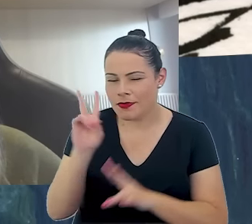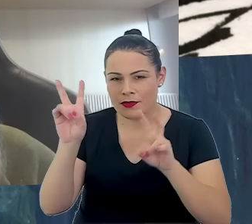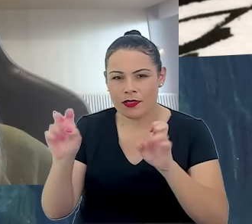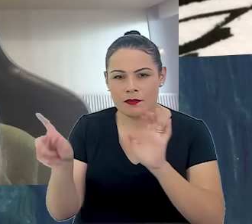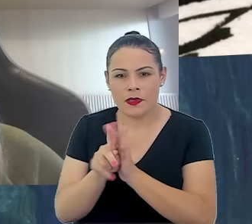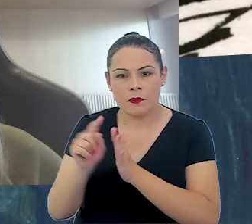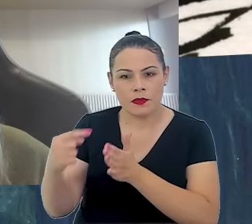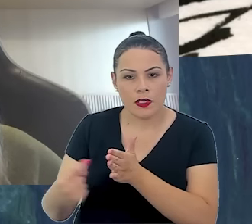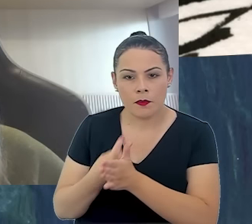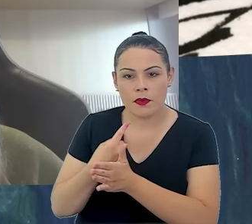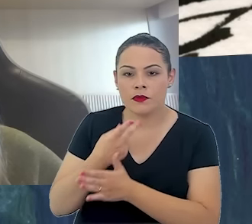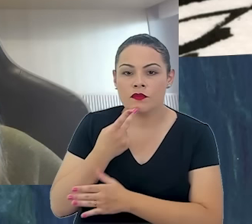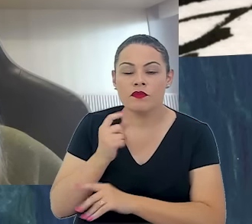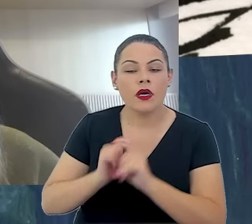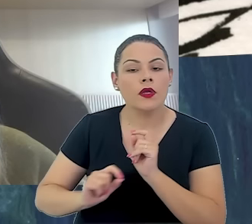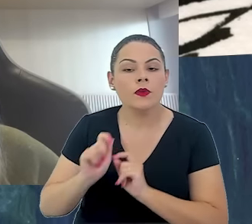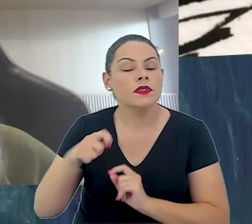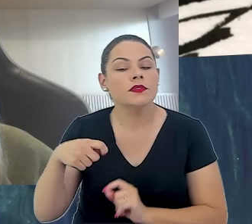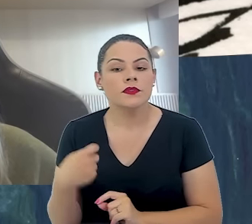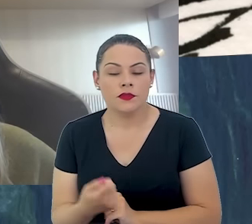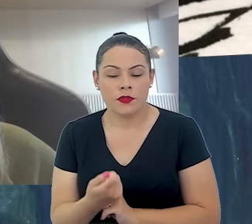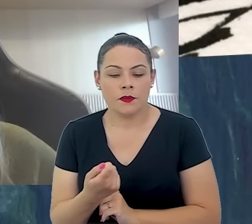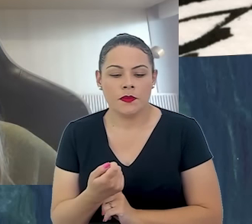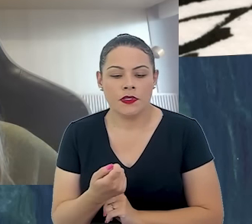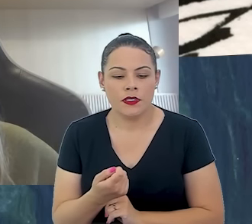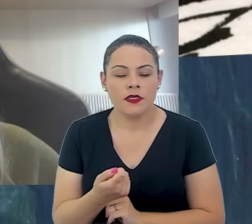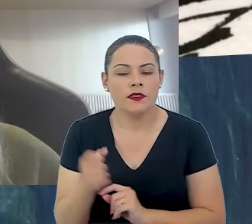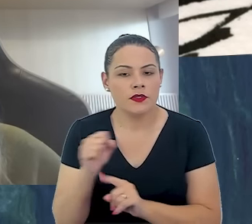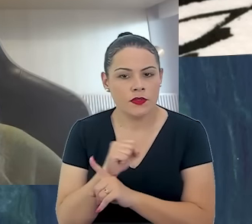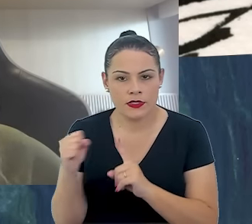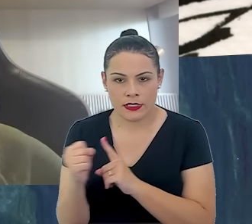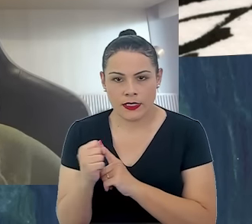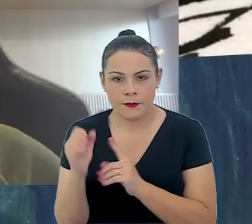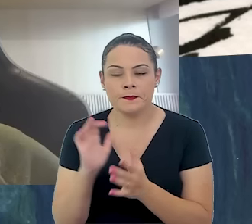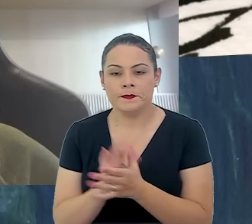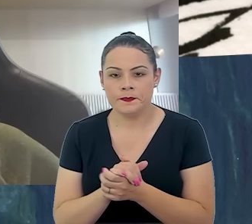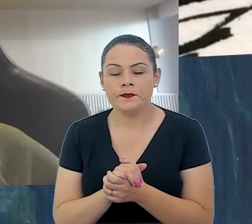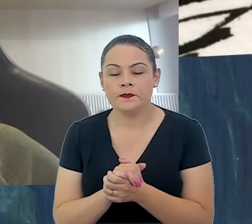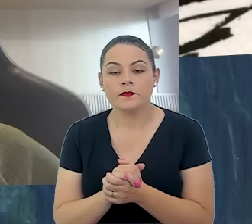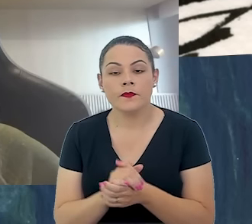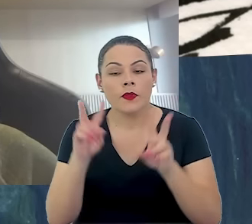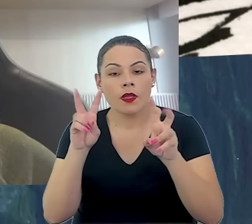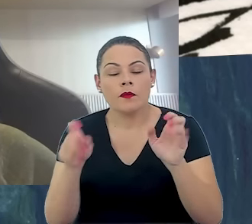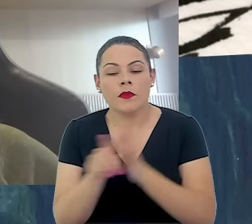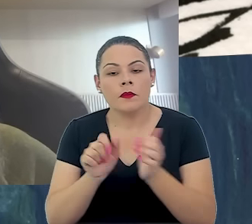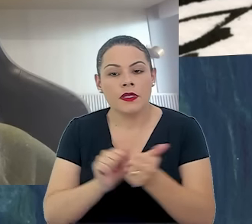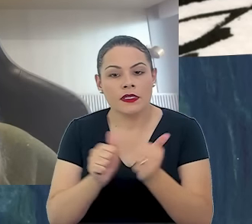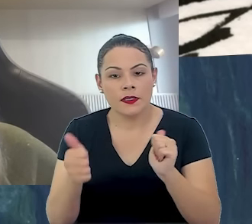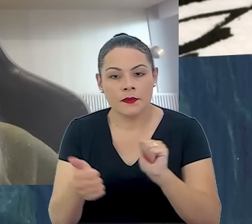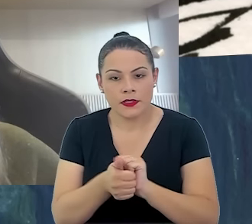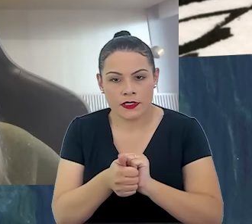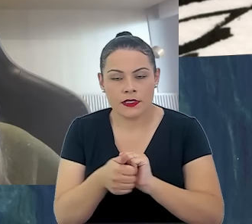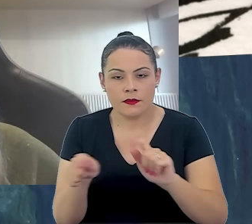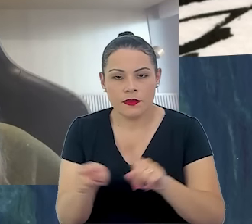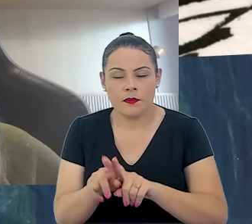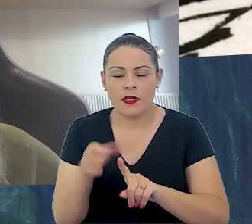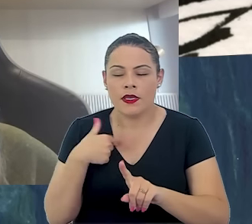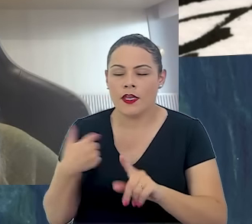pergunta que a questão a questão a social né Com relação à adaptação e